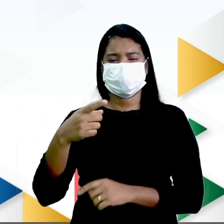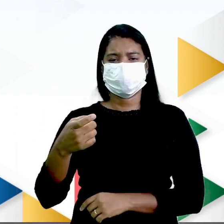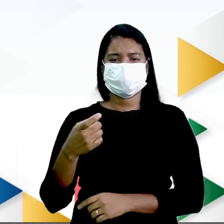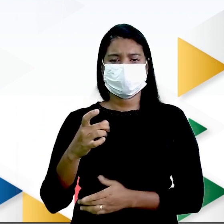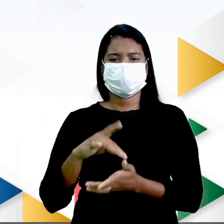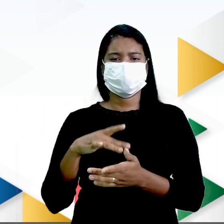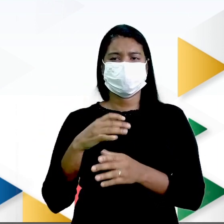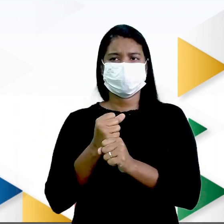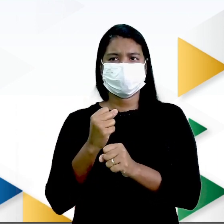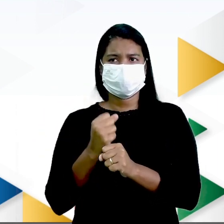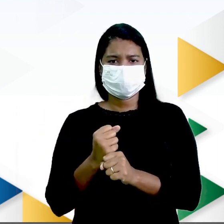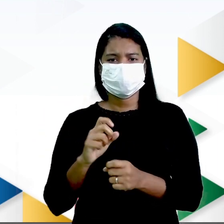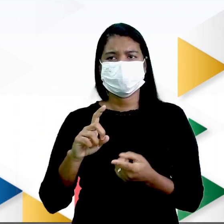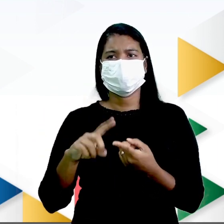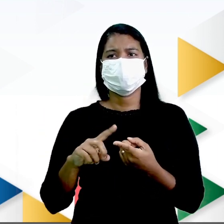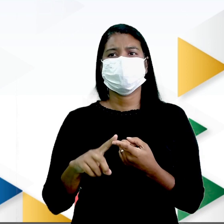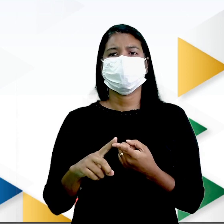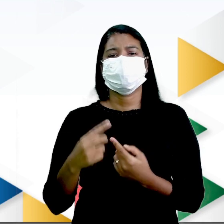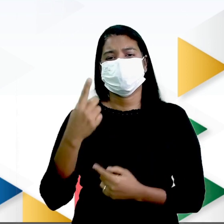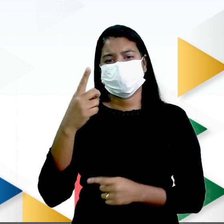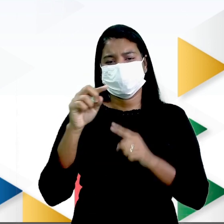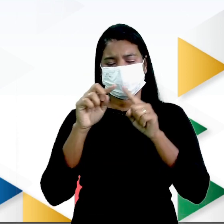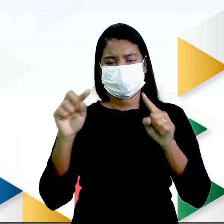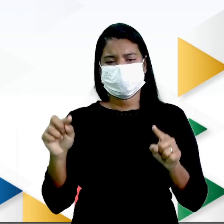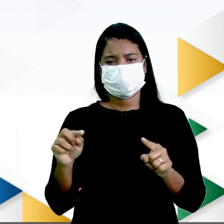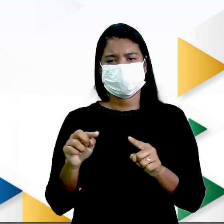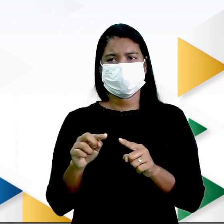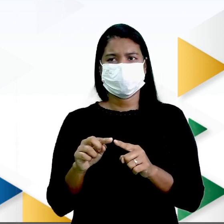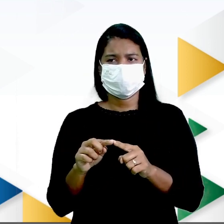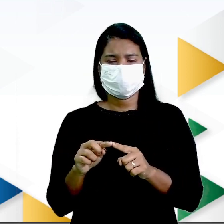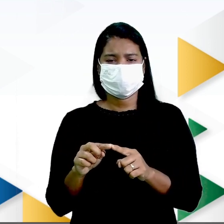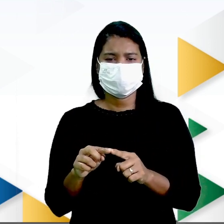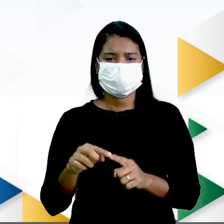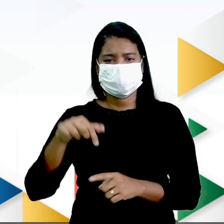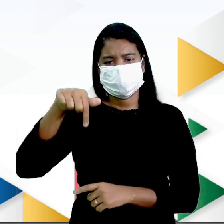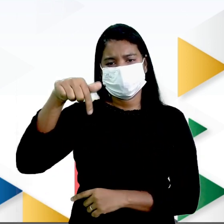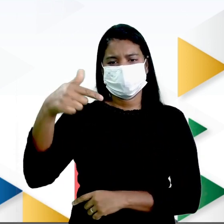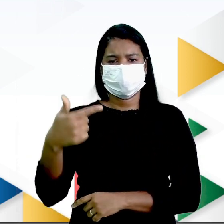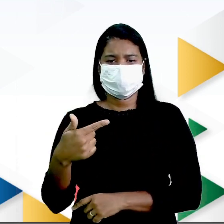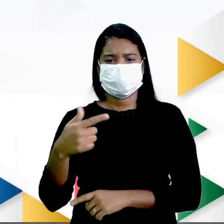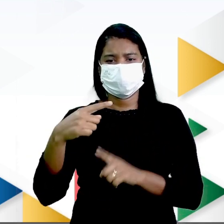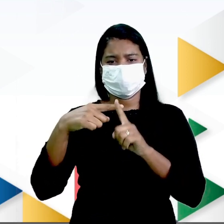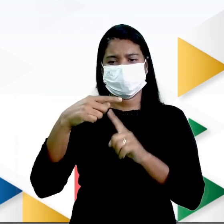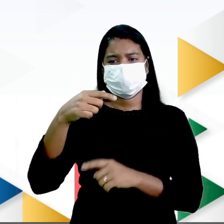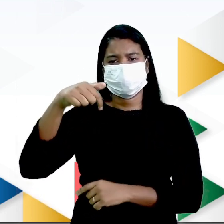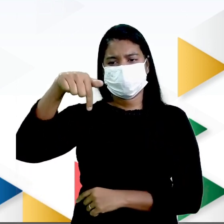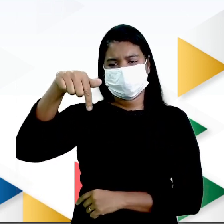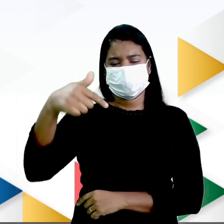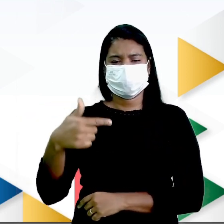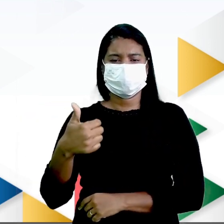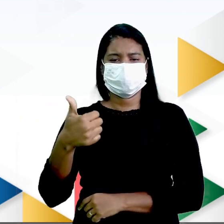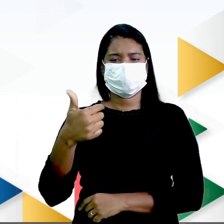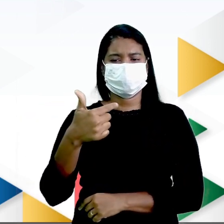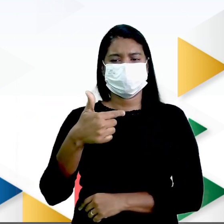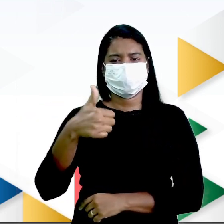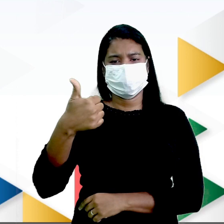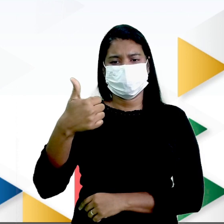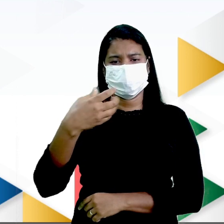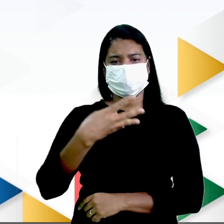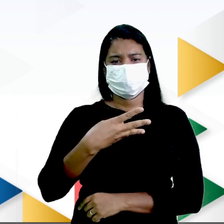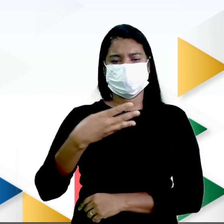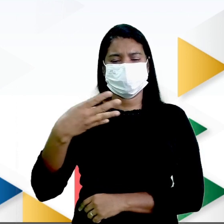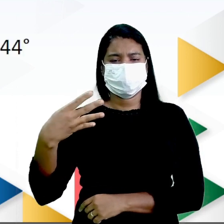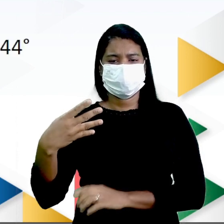ângulos internos de um triângulo. Então, 72 mais 72 dá 144. E